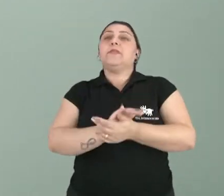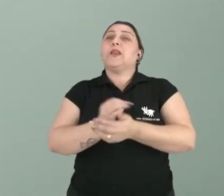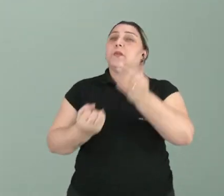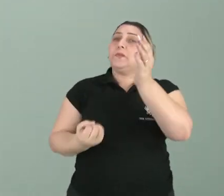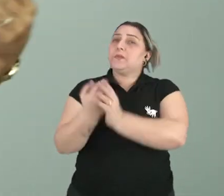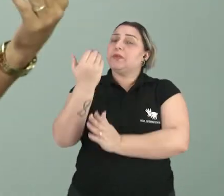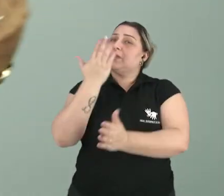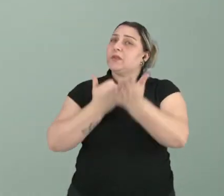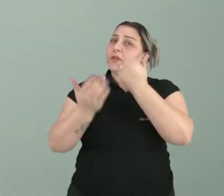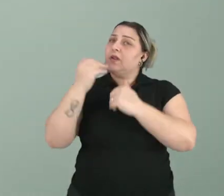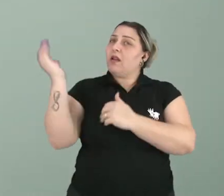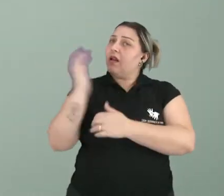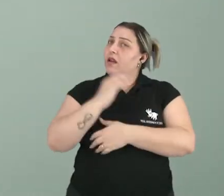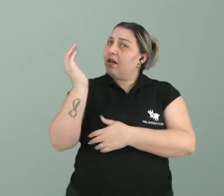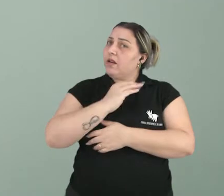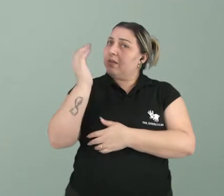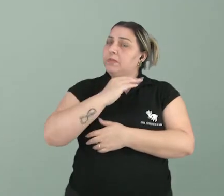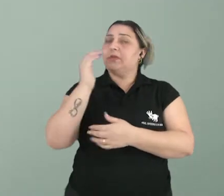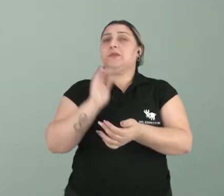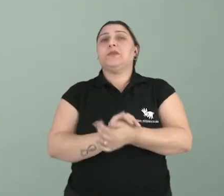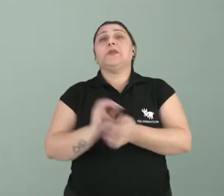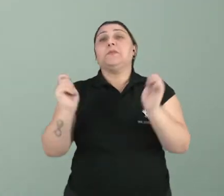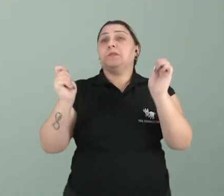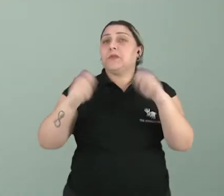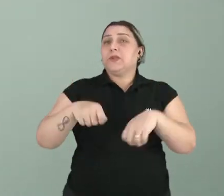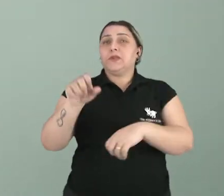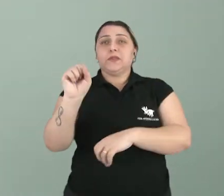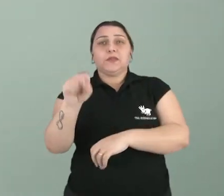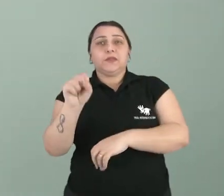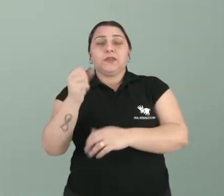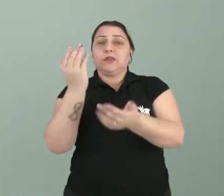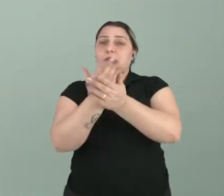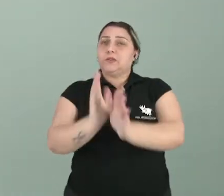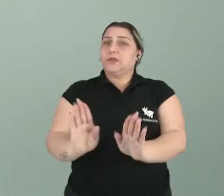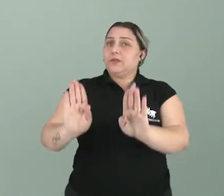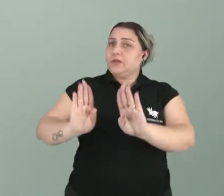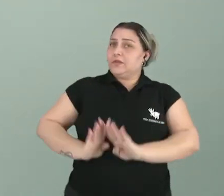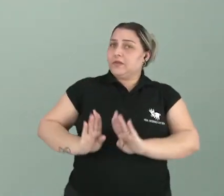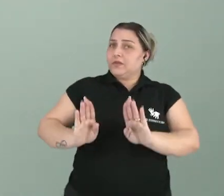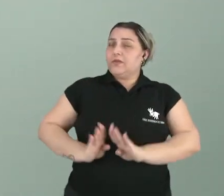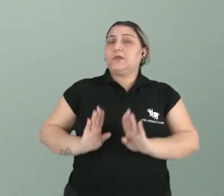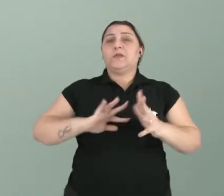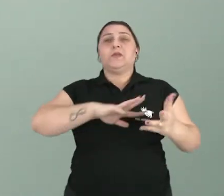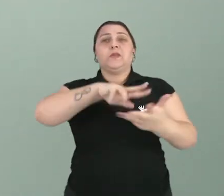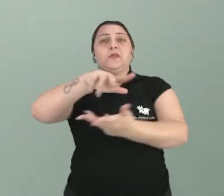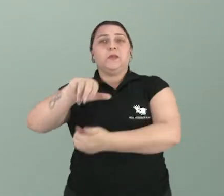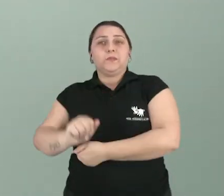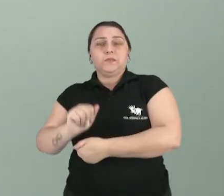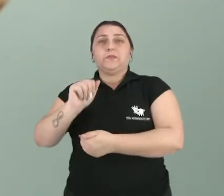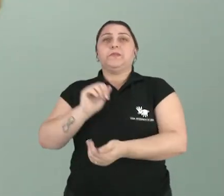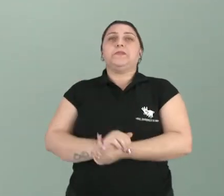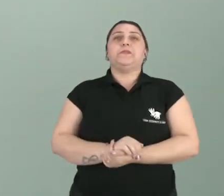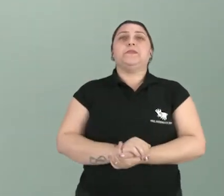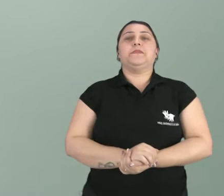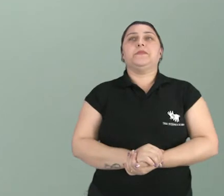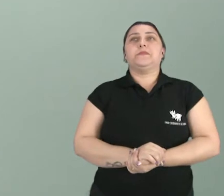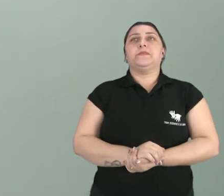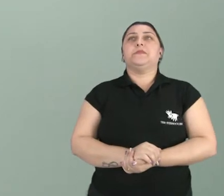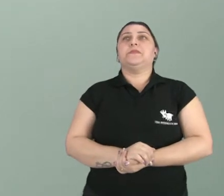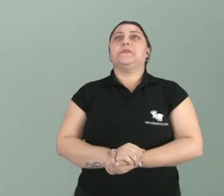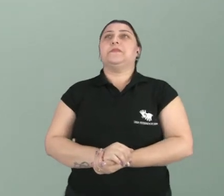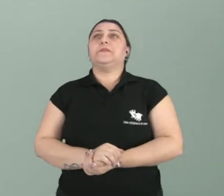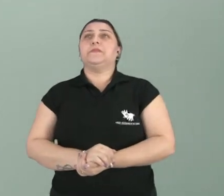ela cresce em ritmo acelerado. Então, é possível sim acabar com a fome no mundo. Então, como é uma das metas